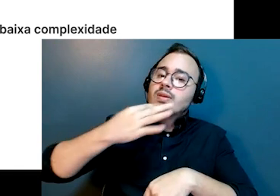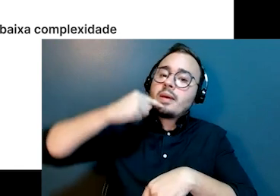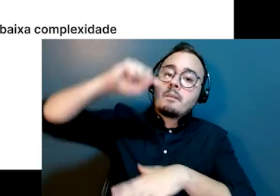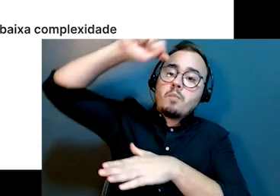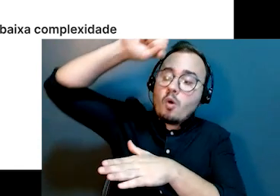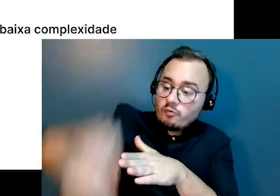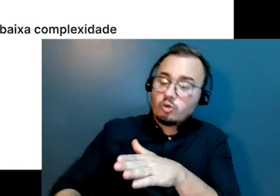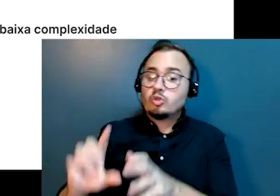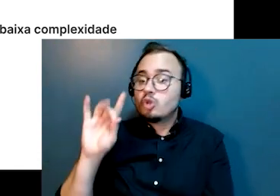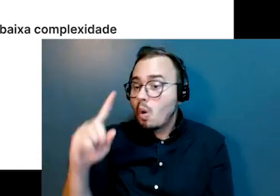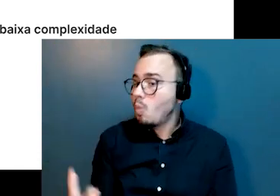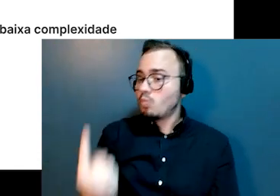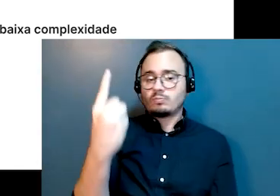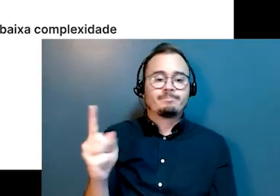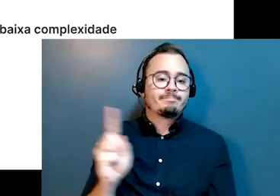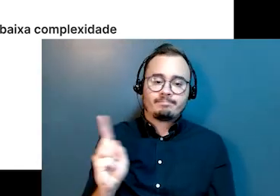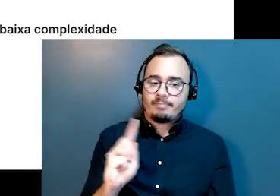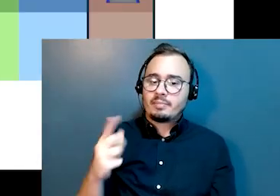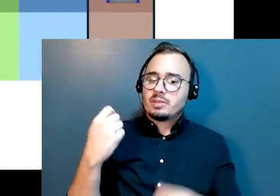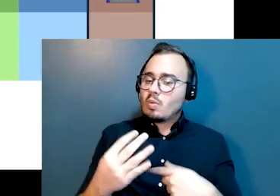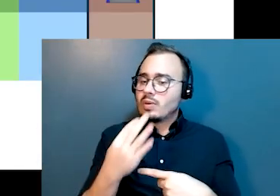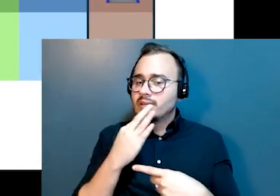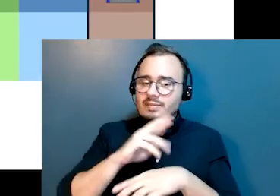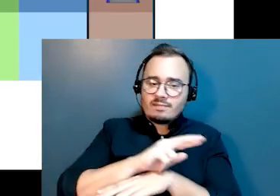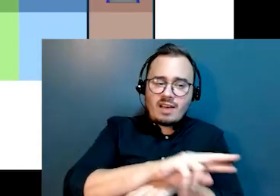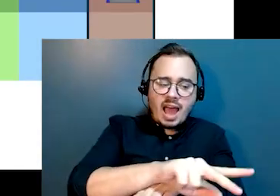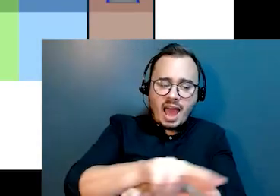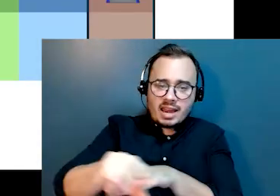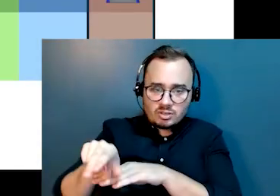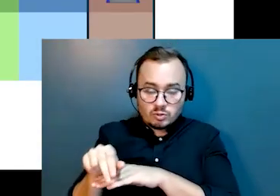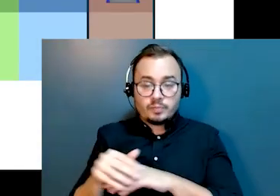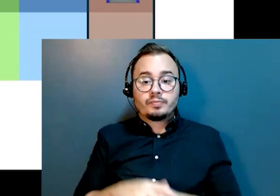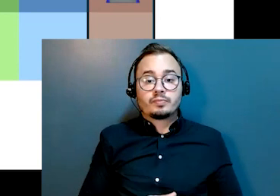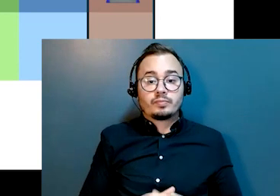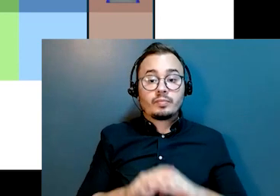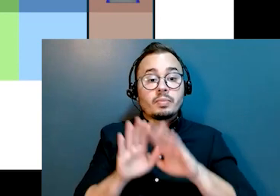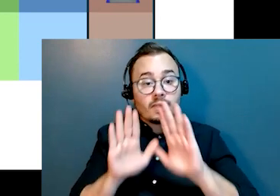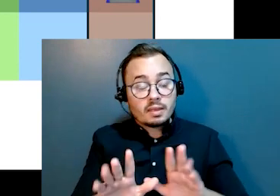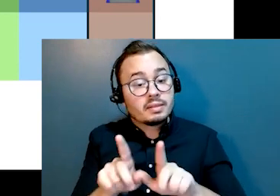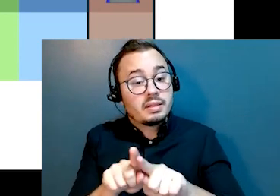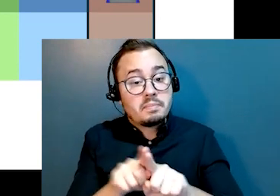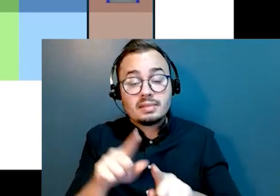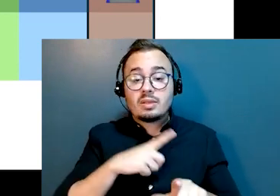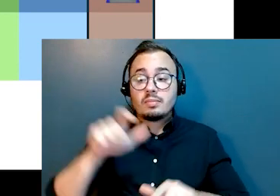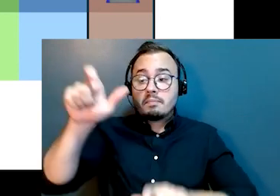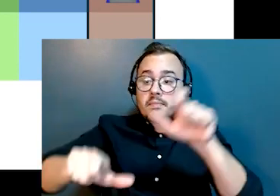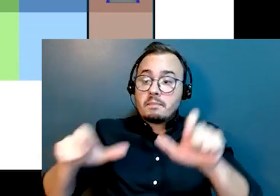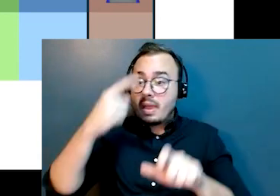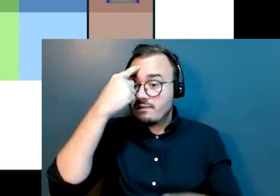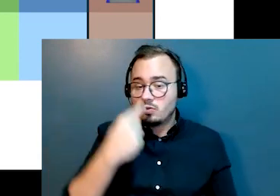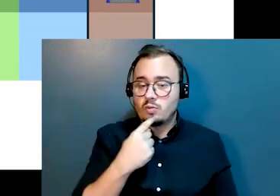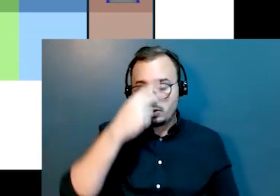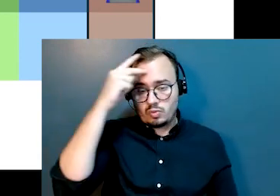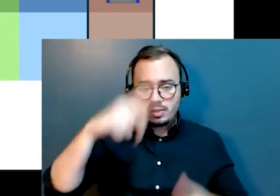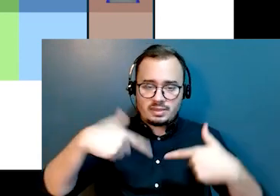Aí, ao mesmo tempo em que nós temos projetos assim, nós temos o perfil usual das pessoas que atuam neles. E esse perfil não é só o